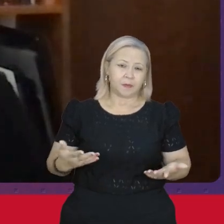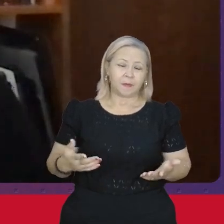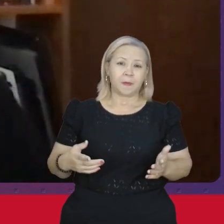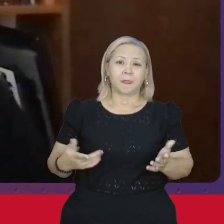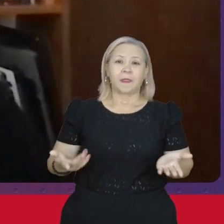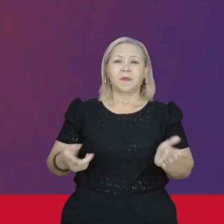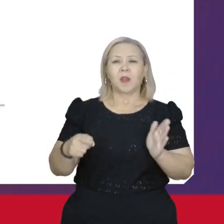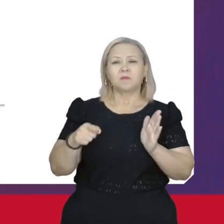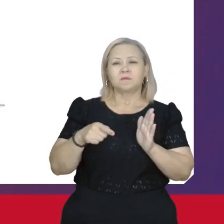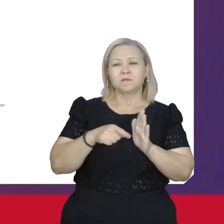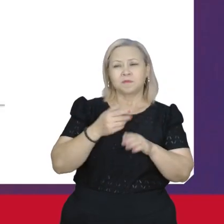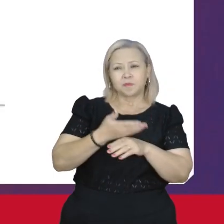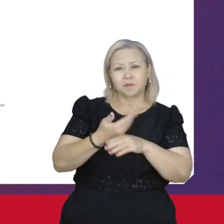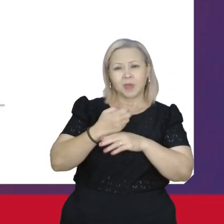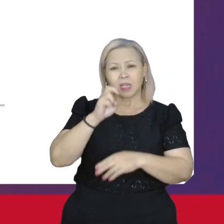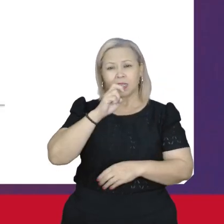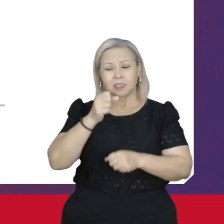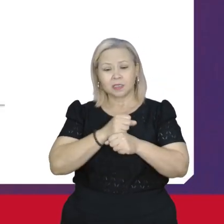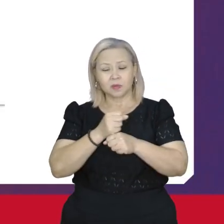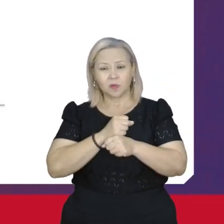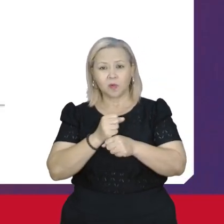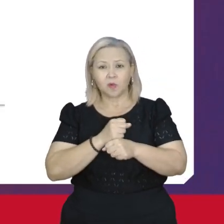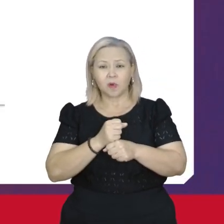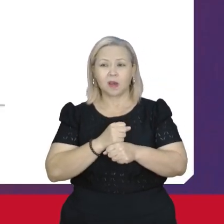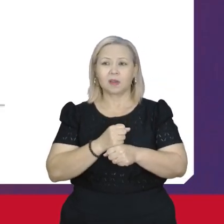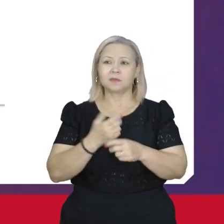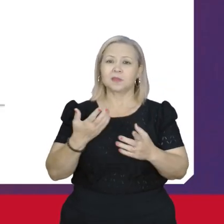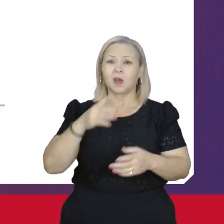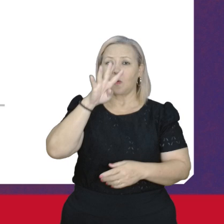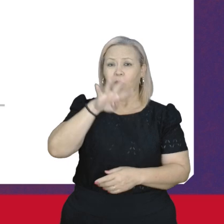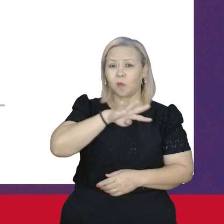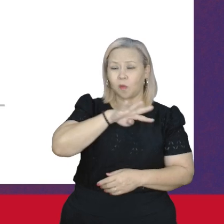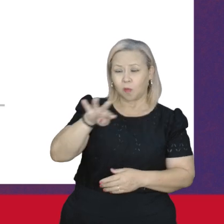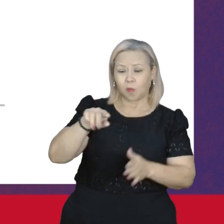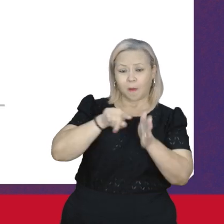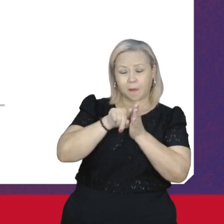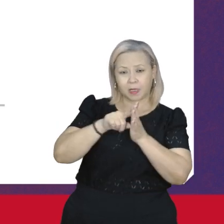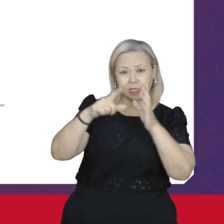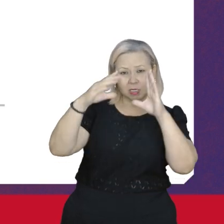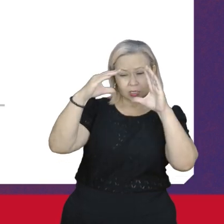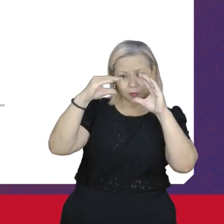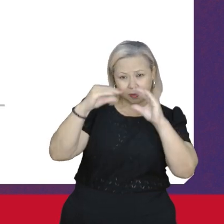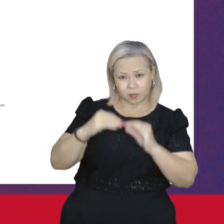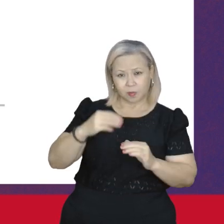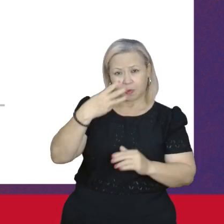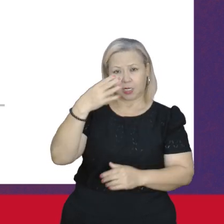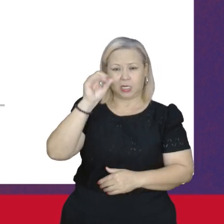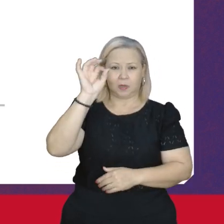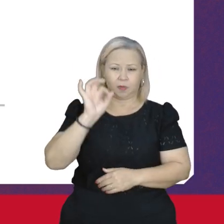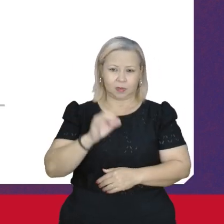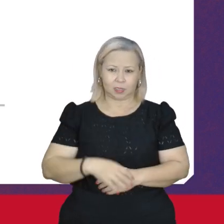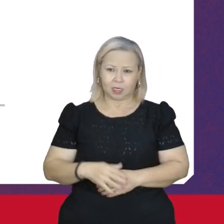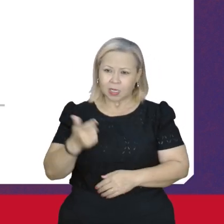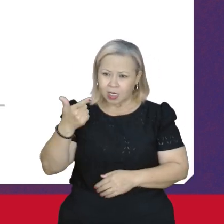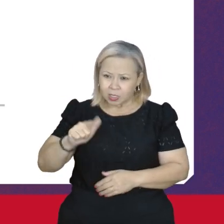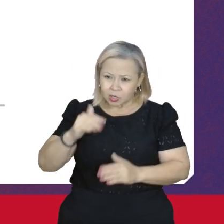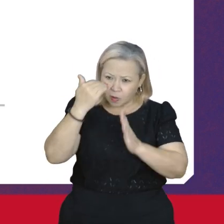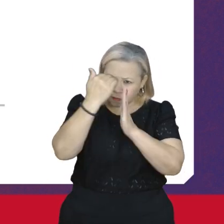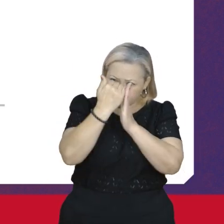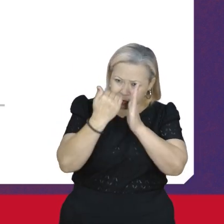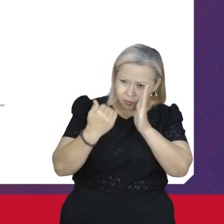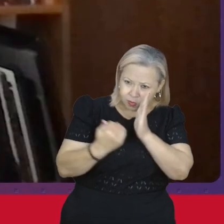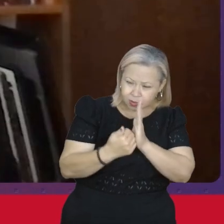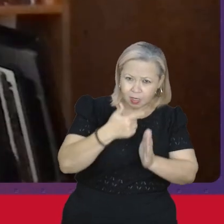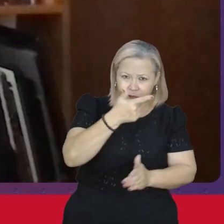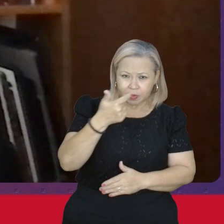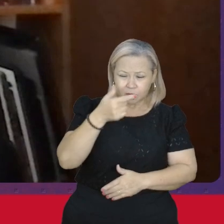5 anos, esse índice já caiu para 30%. E depois caiu de novo para perto de